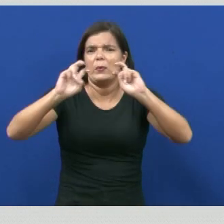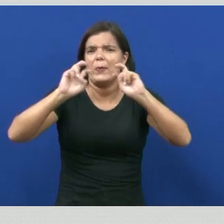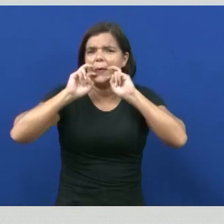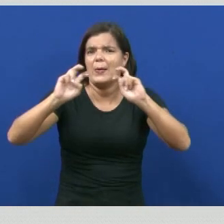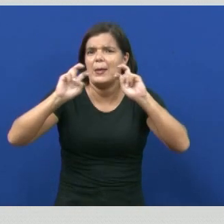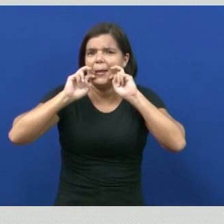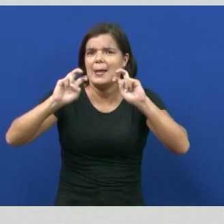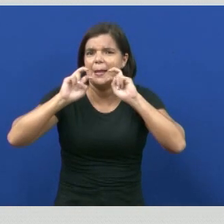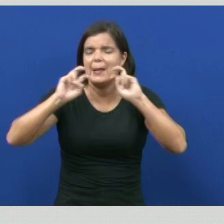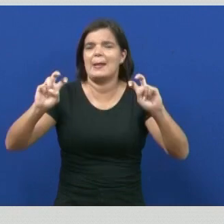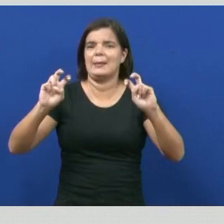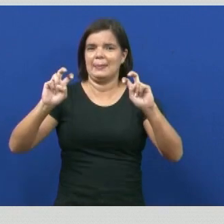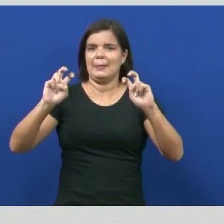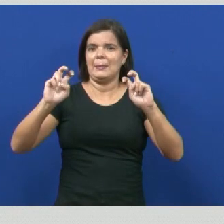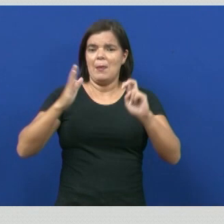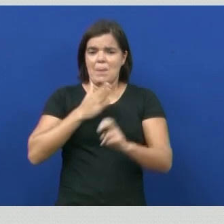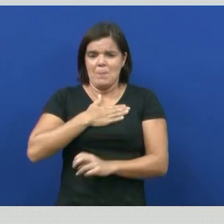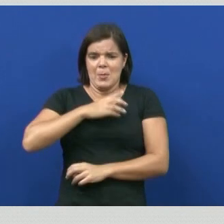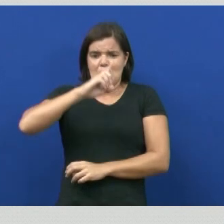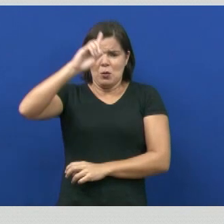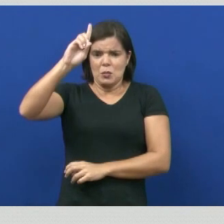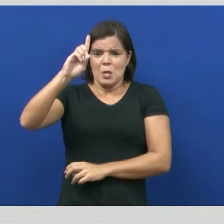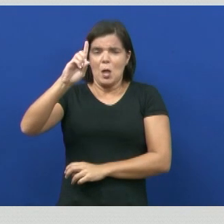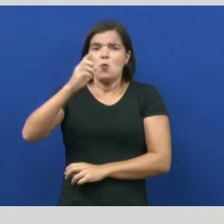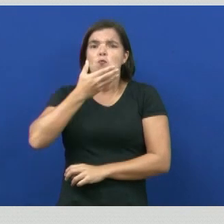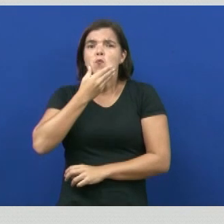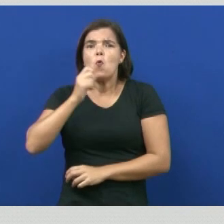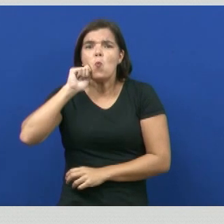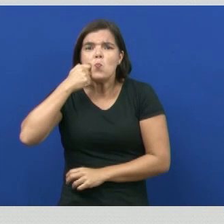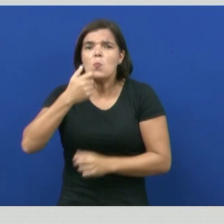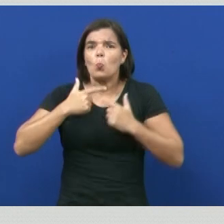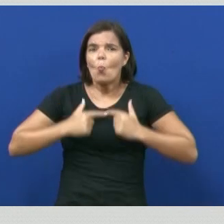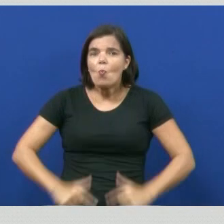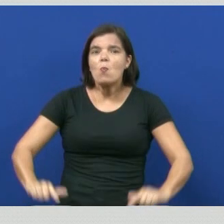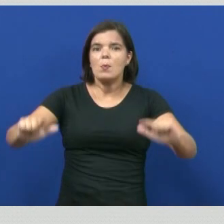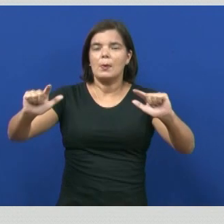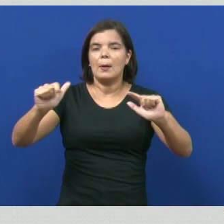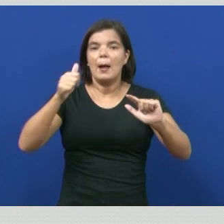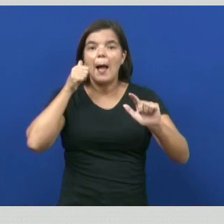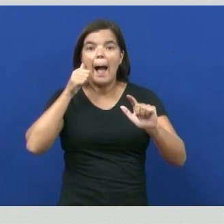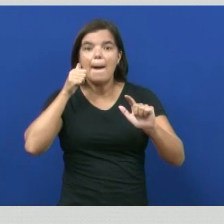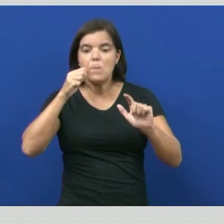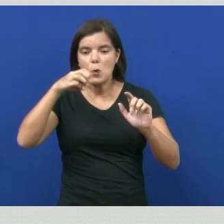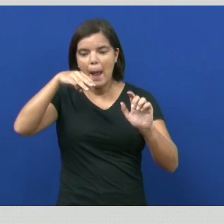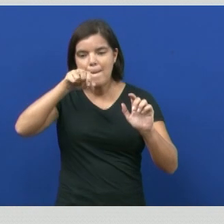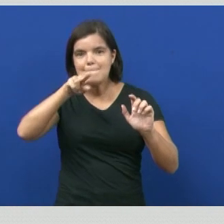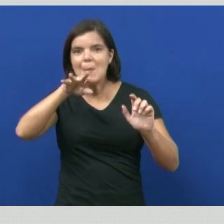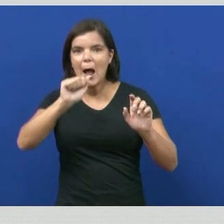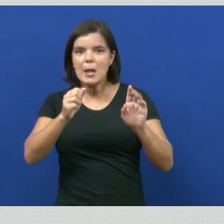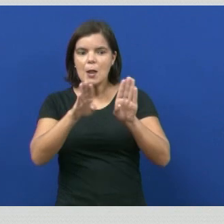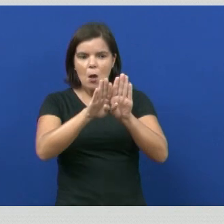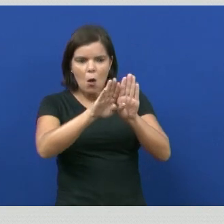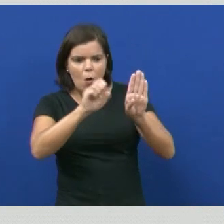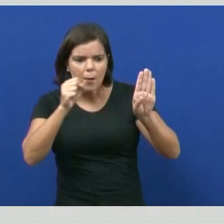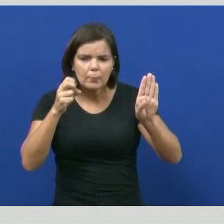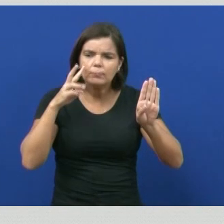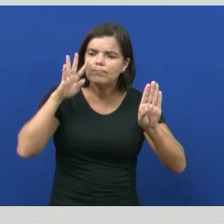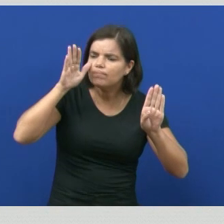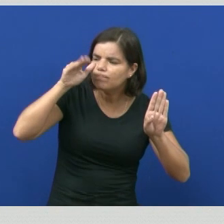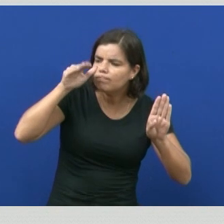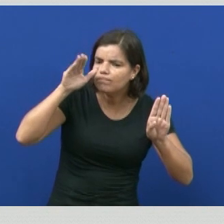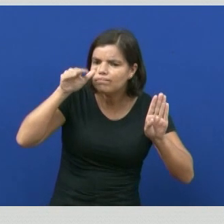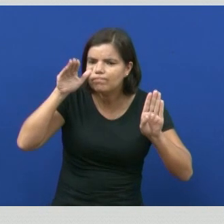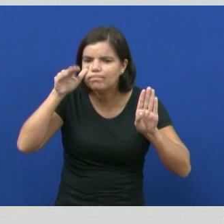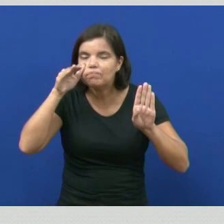grito. Valha-me Deus, o padeiro está nu! Maria, a esposa do infeliz, abriu finalmente a porta para ver o que